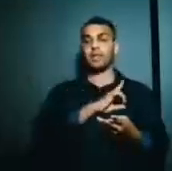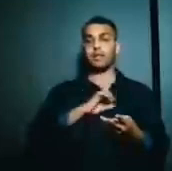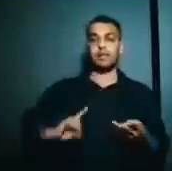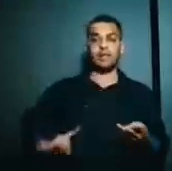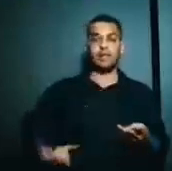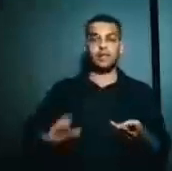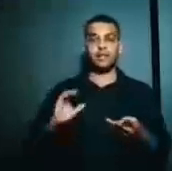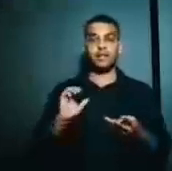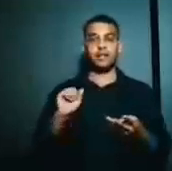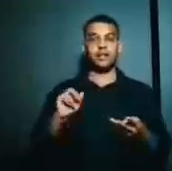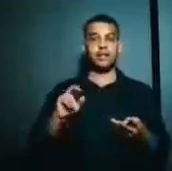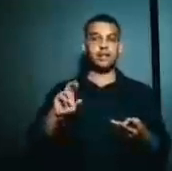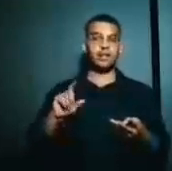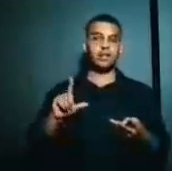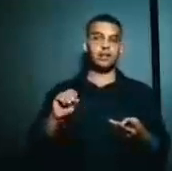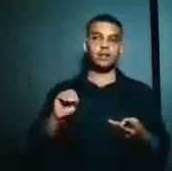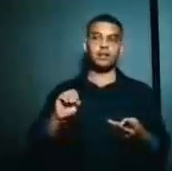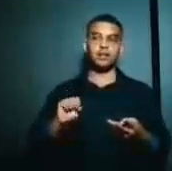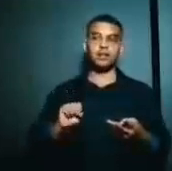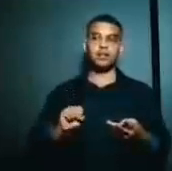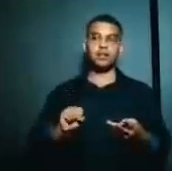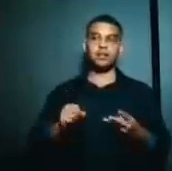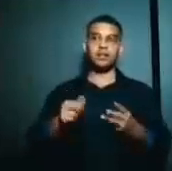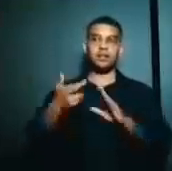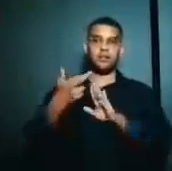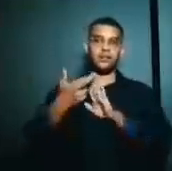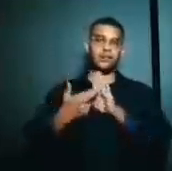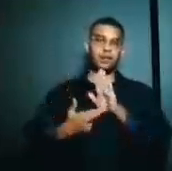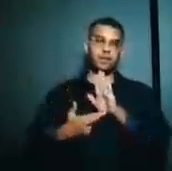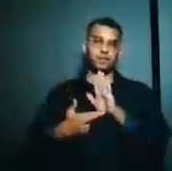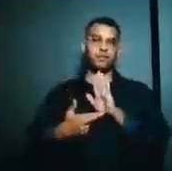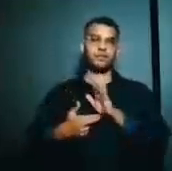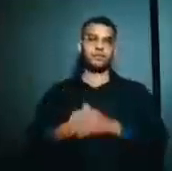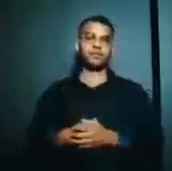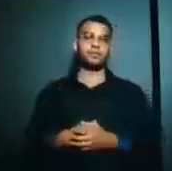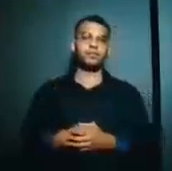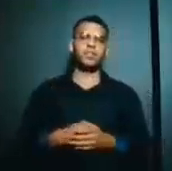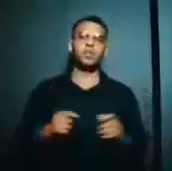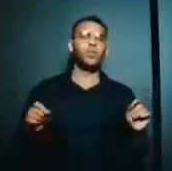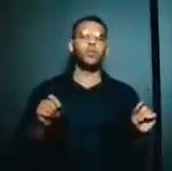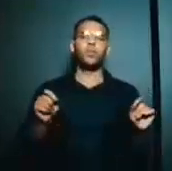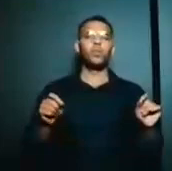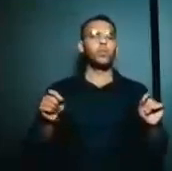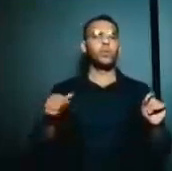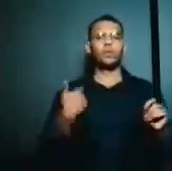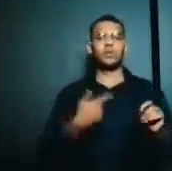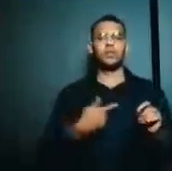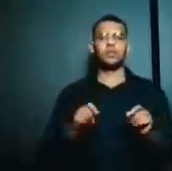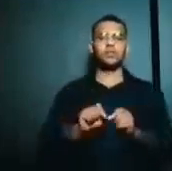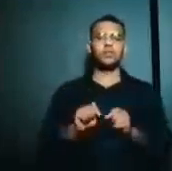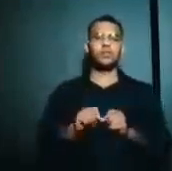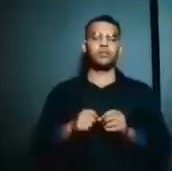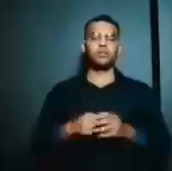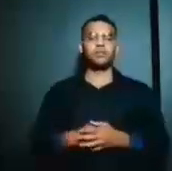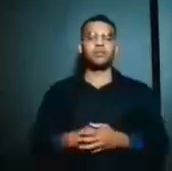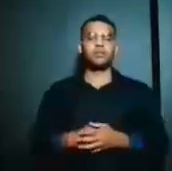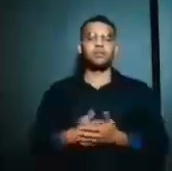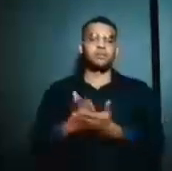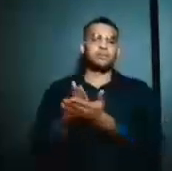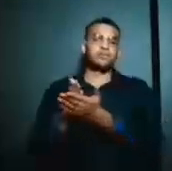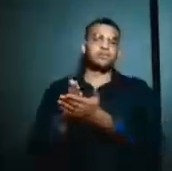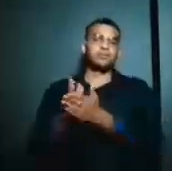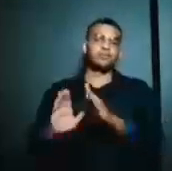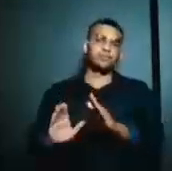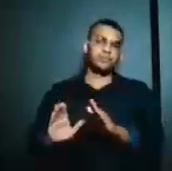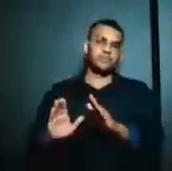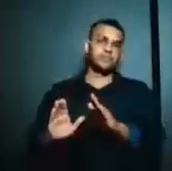relator. Gigante. O que nós precisamos fazer, pessoal? Acabar com essa